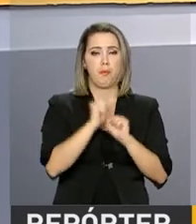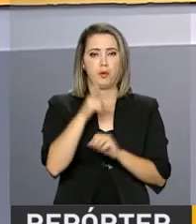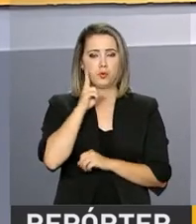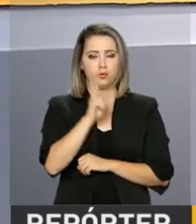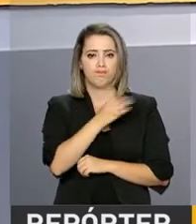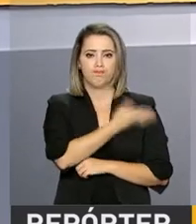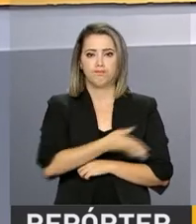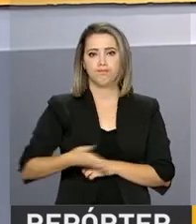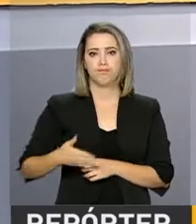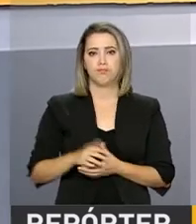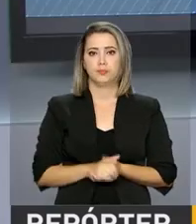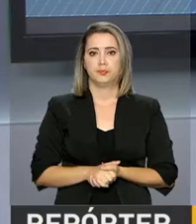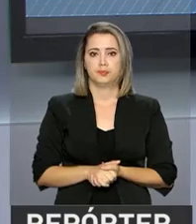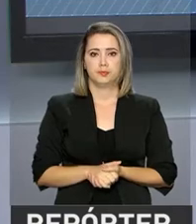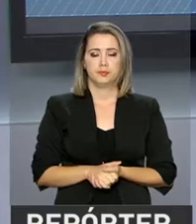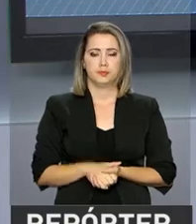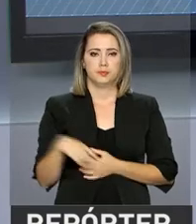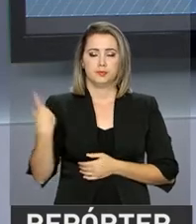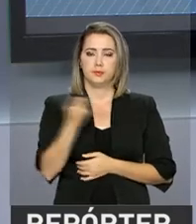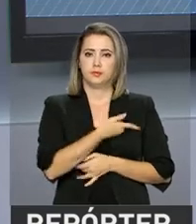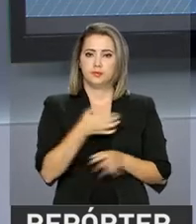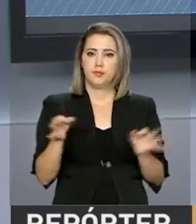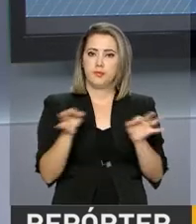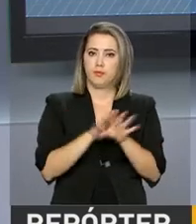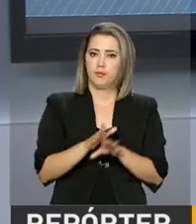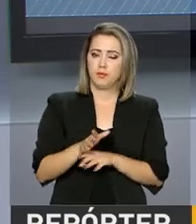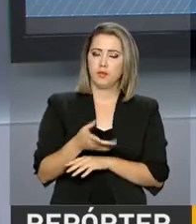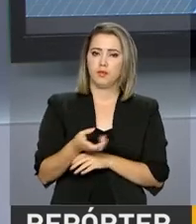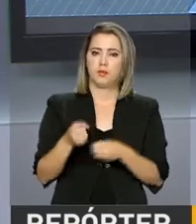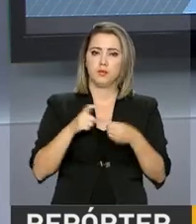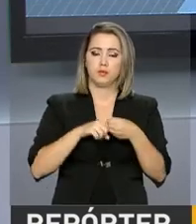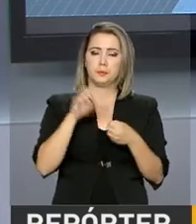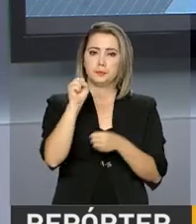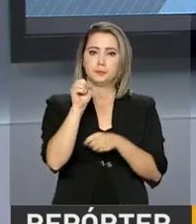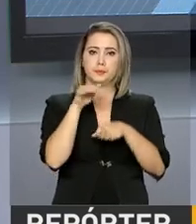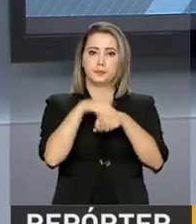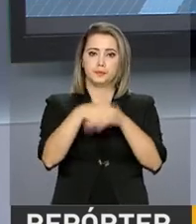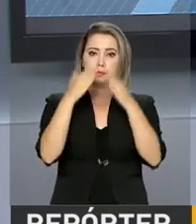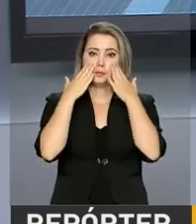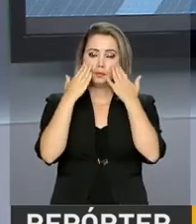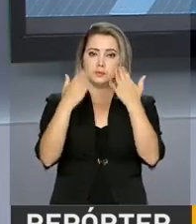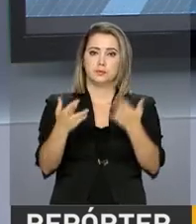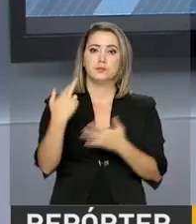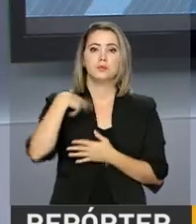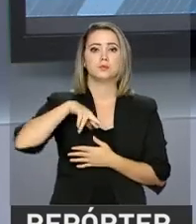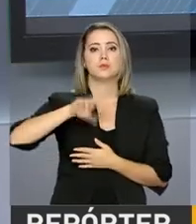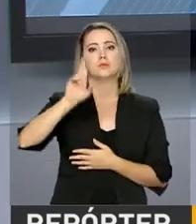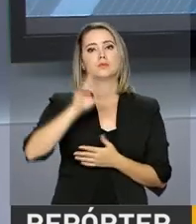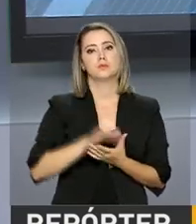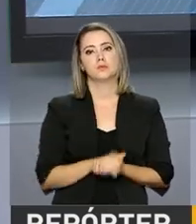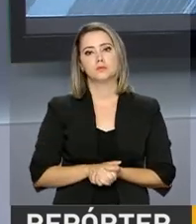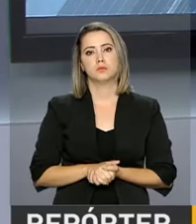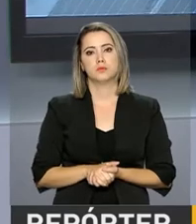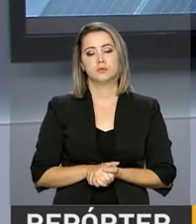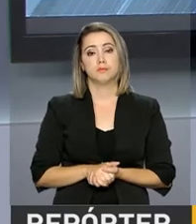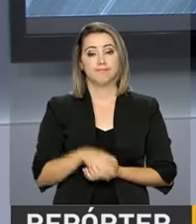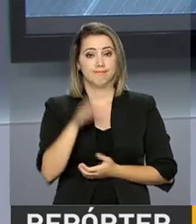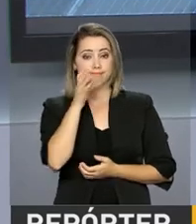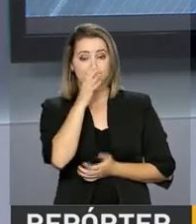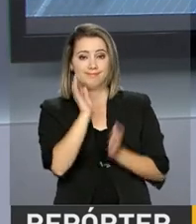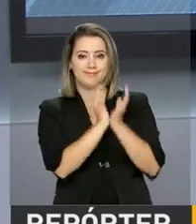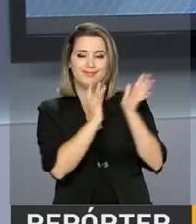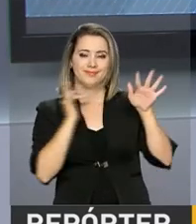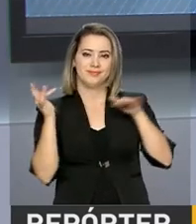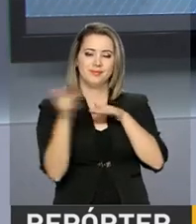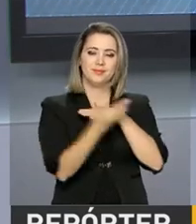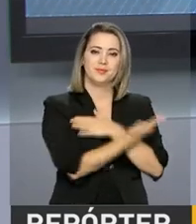na internet. Nós ficamos por aqui e voltamos às 8 da noite na próxima edição do Repórter NBR. Acompanhe também